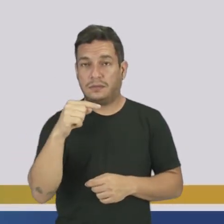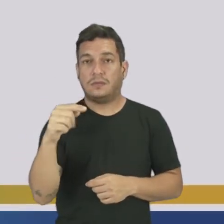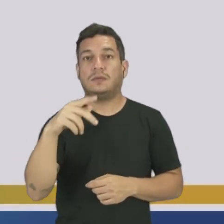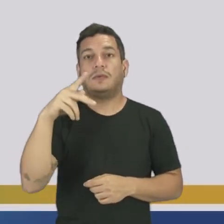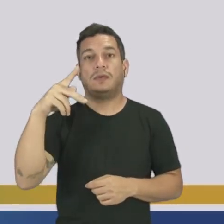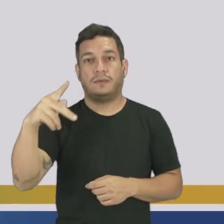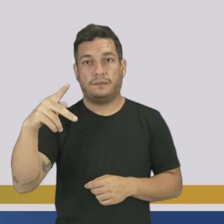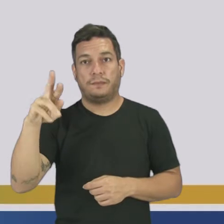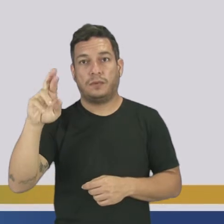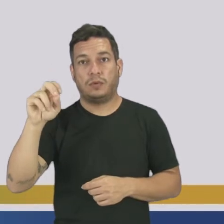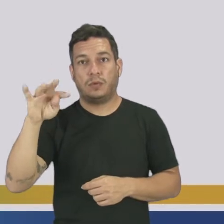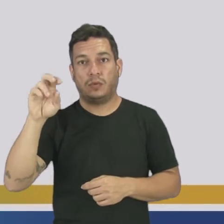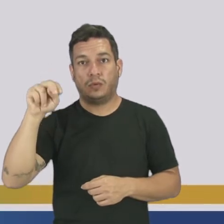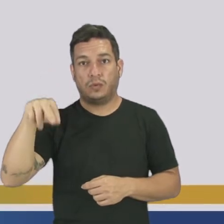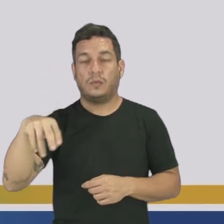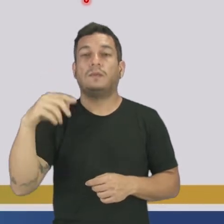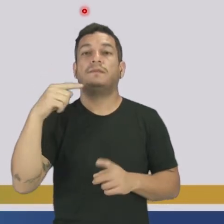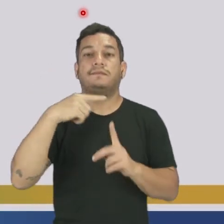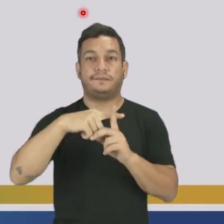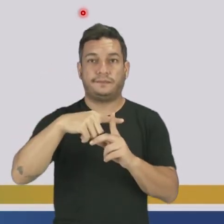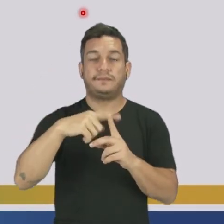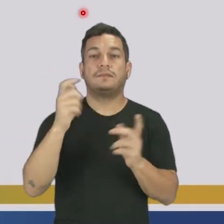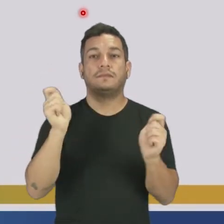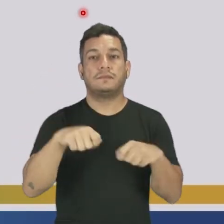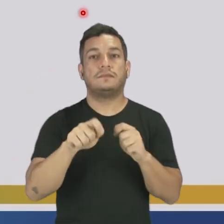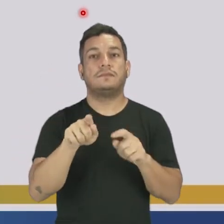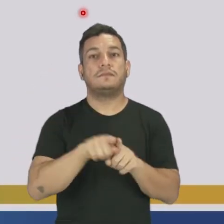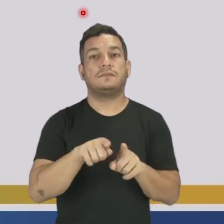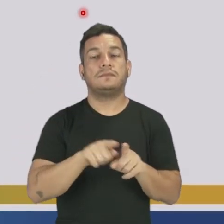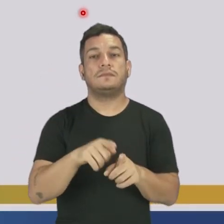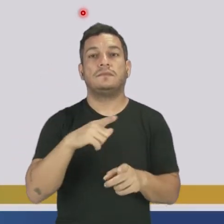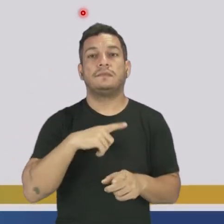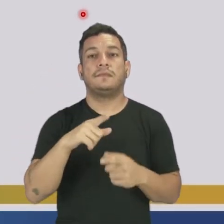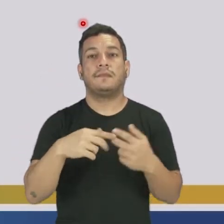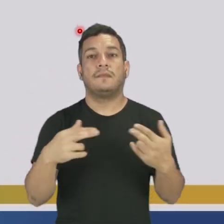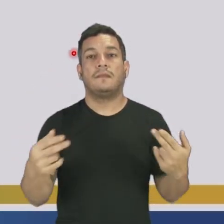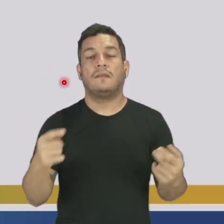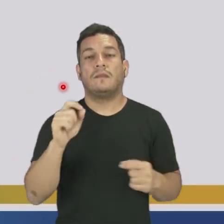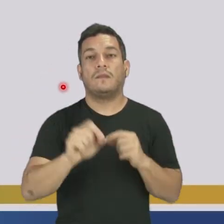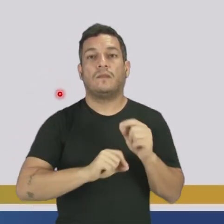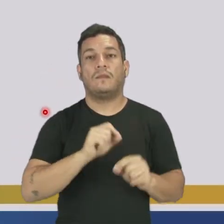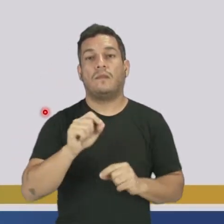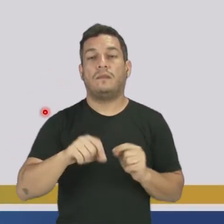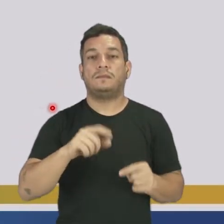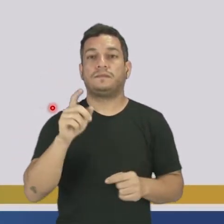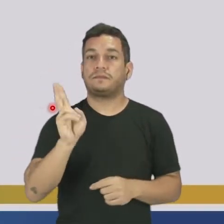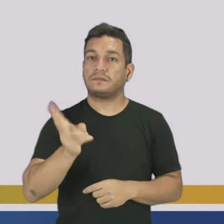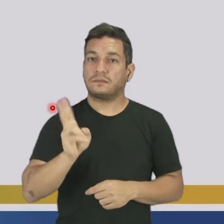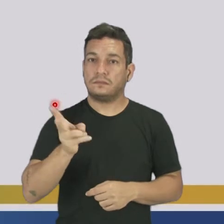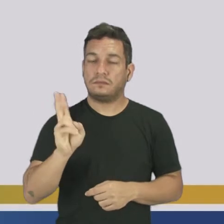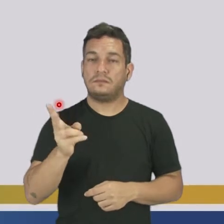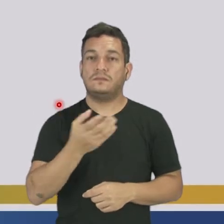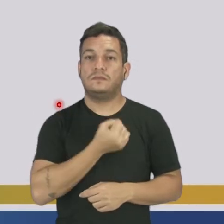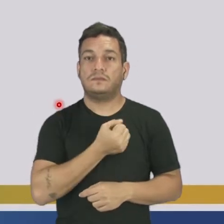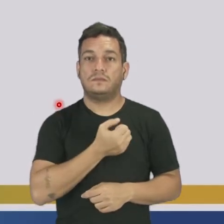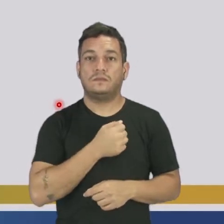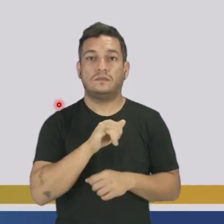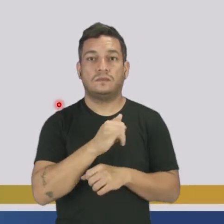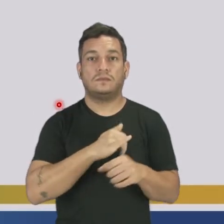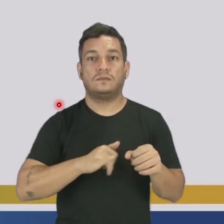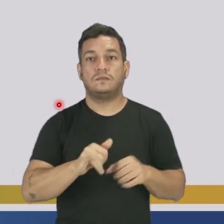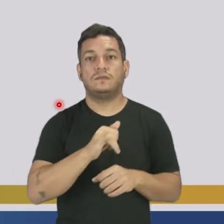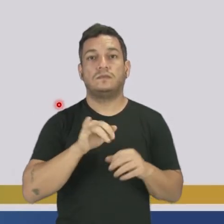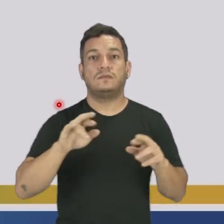o próton carga positiva. Ainda é possível também que a gente tenha elementos com o mesmo número, com um número atômico